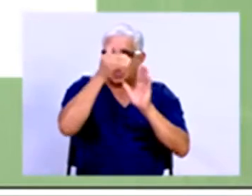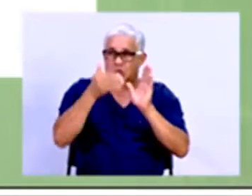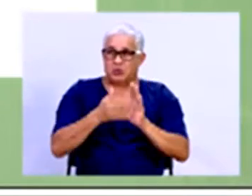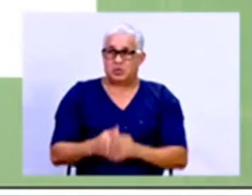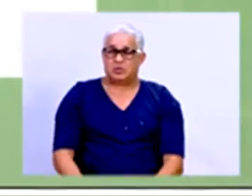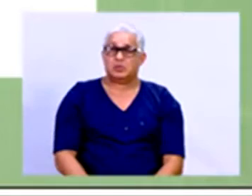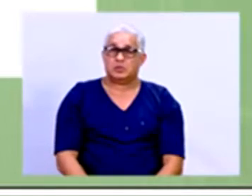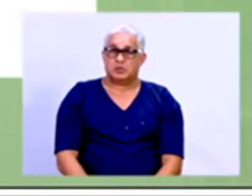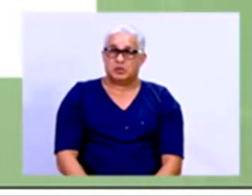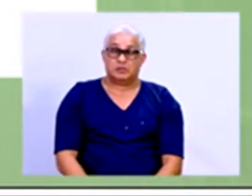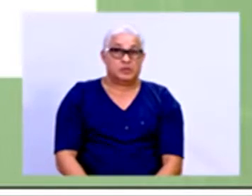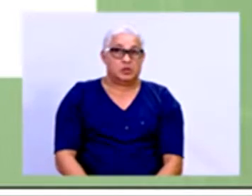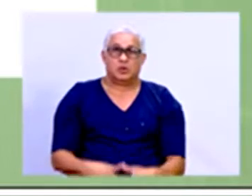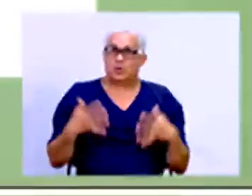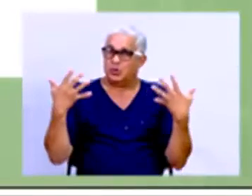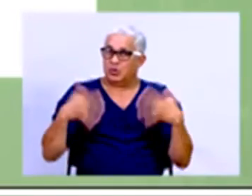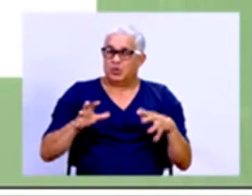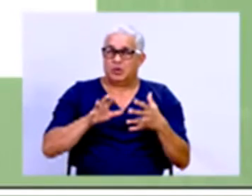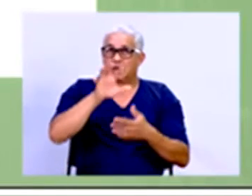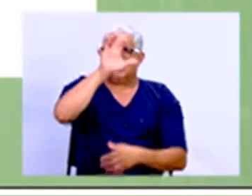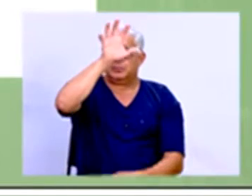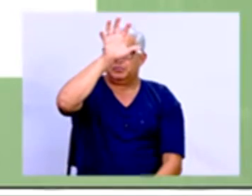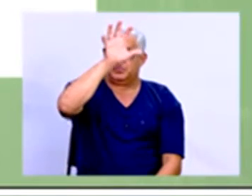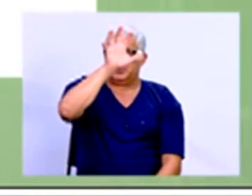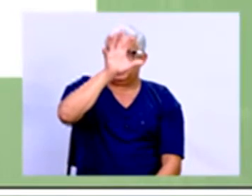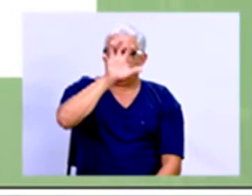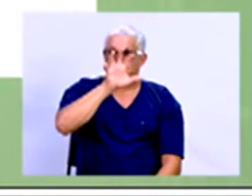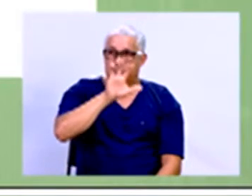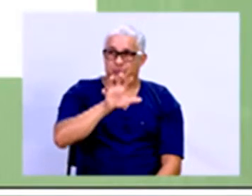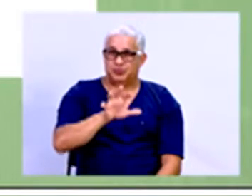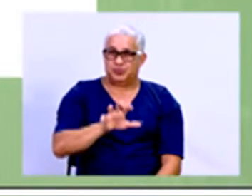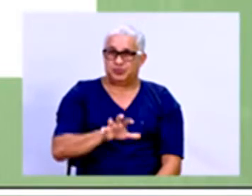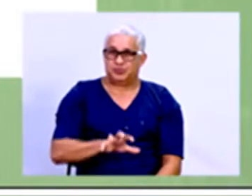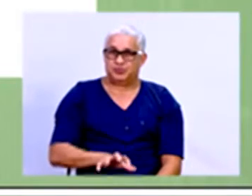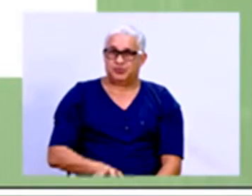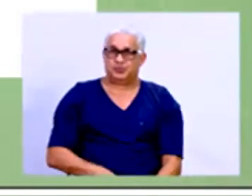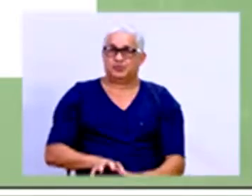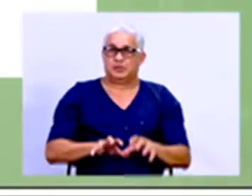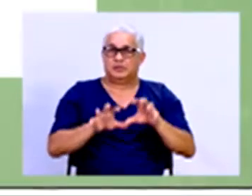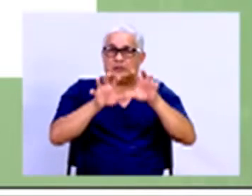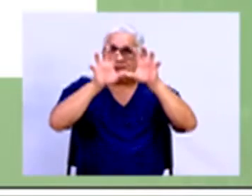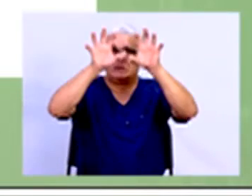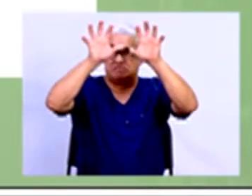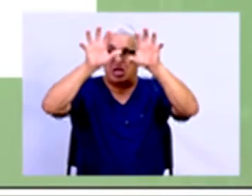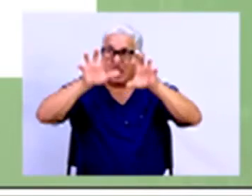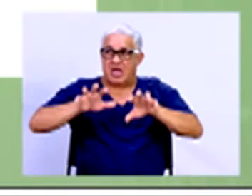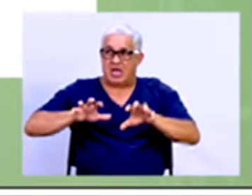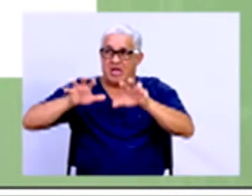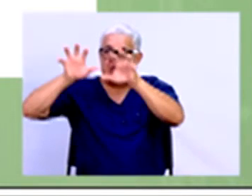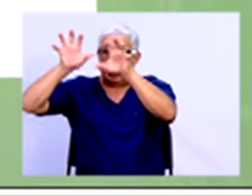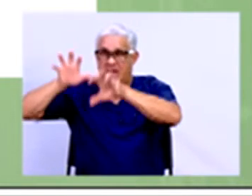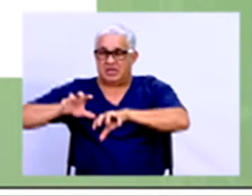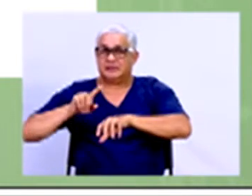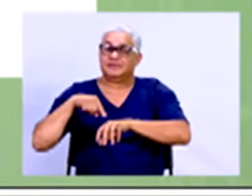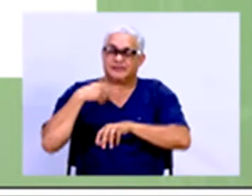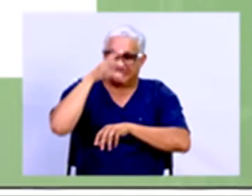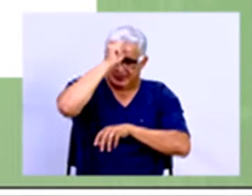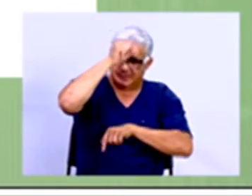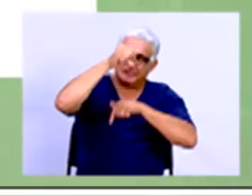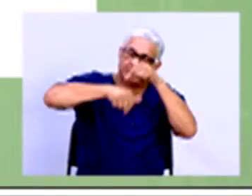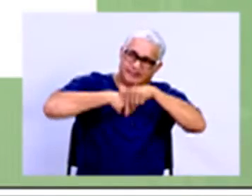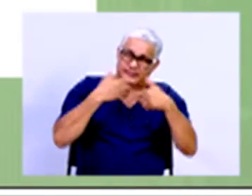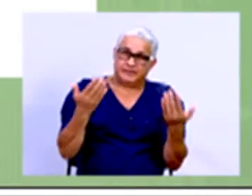É dado pra caramba, né? Então nós temos uma tabela assim consideravelmente grande assim pra gente que está aprendendo a trabalhar aí,